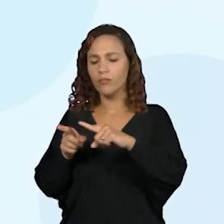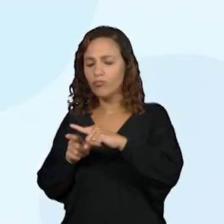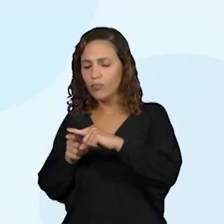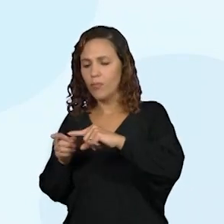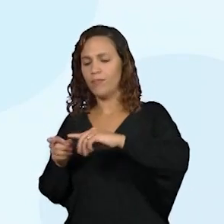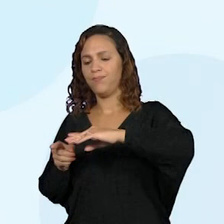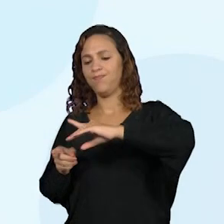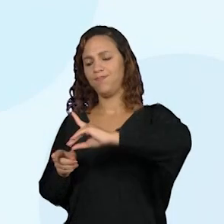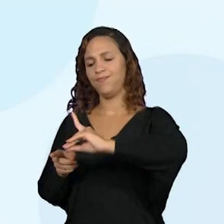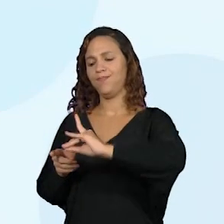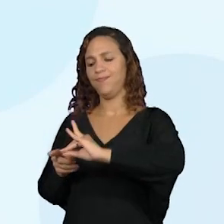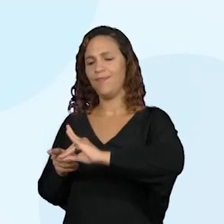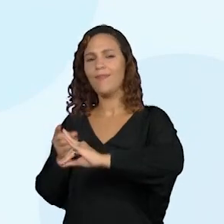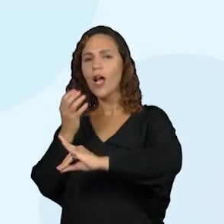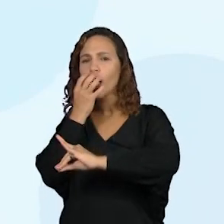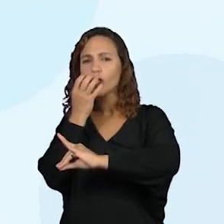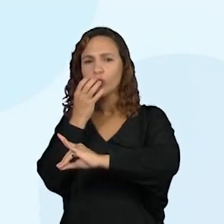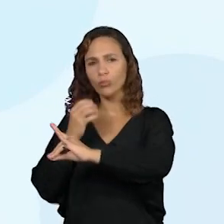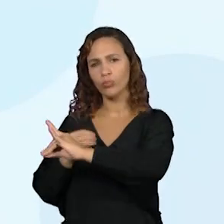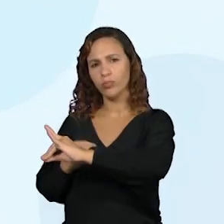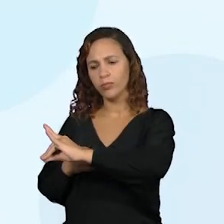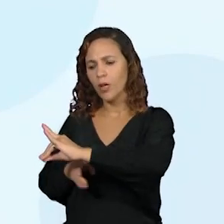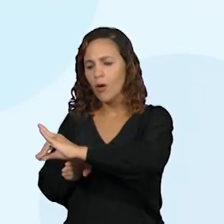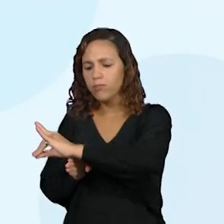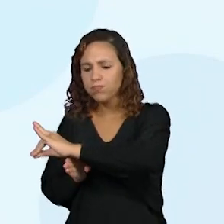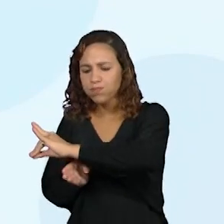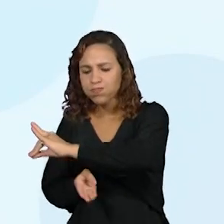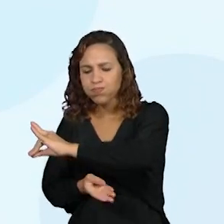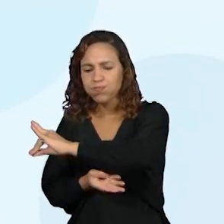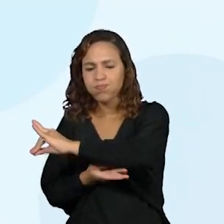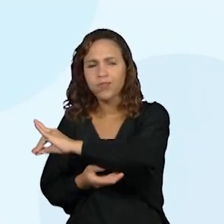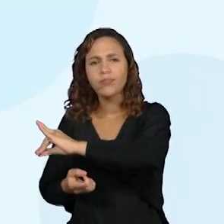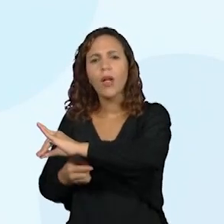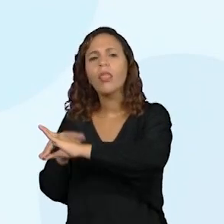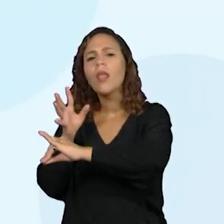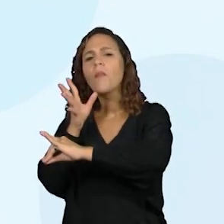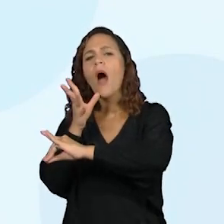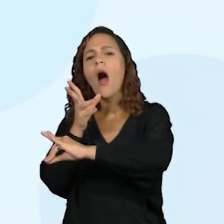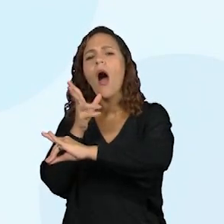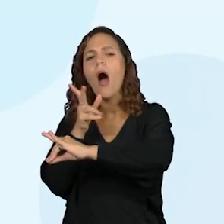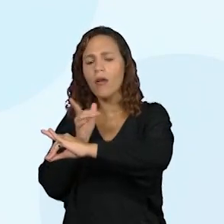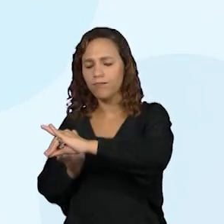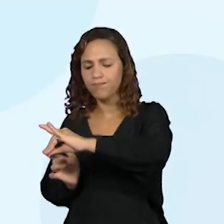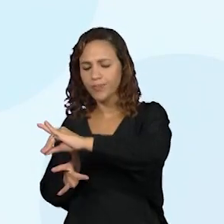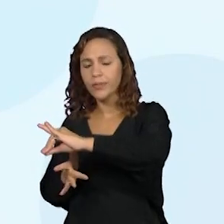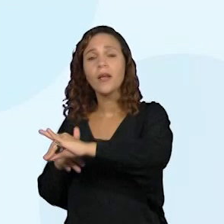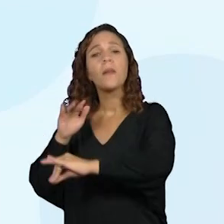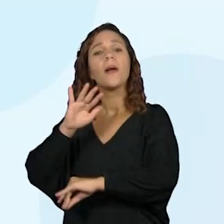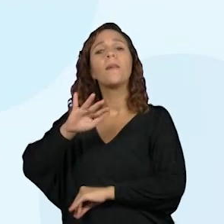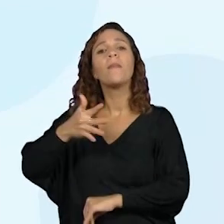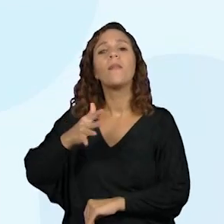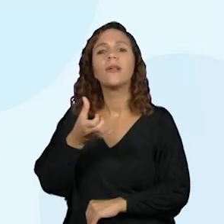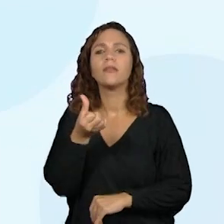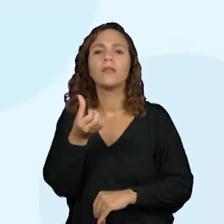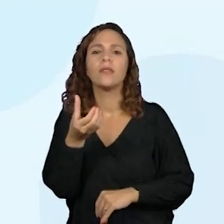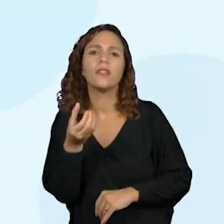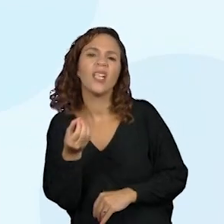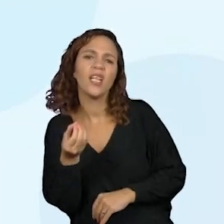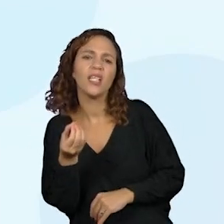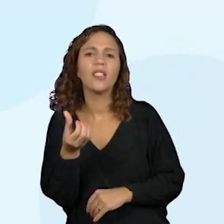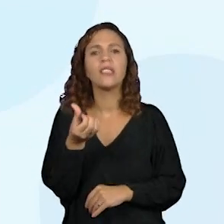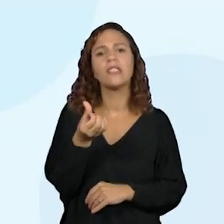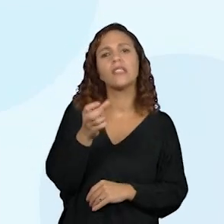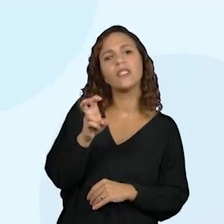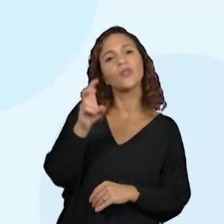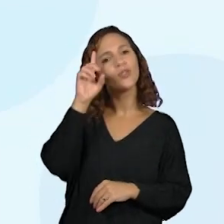e a gestação dura de 60 a 65 Dias Olha lá pro parecida com